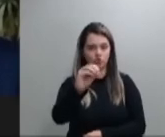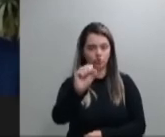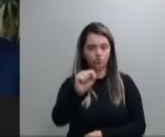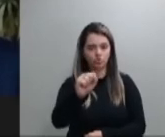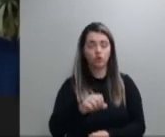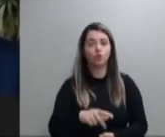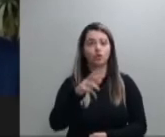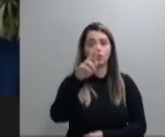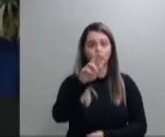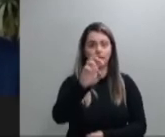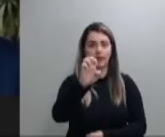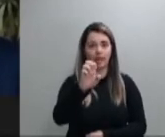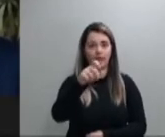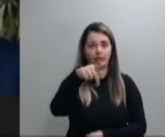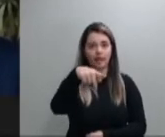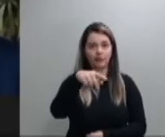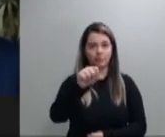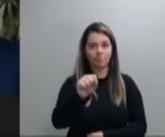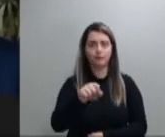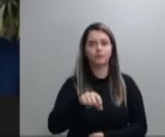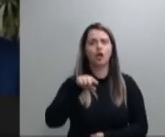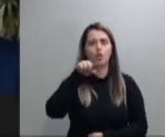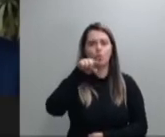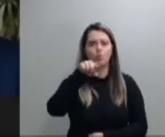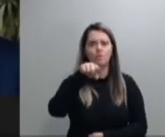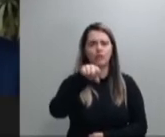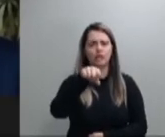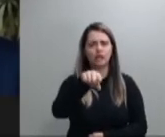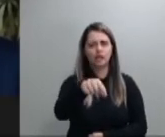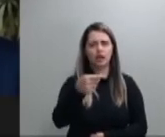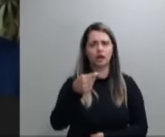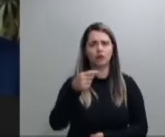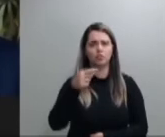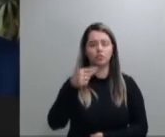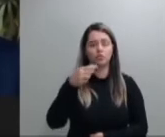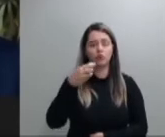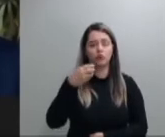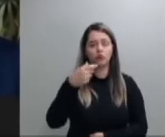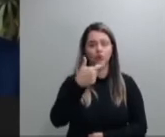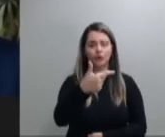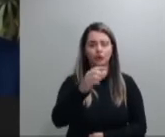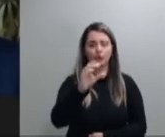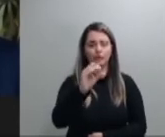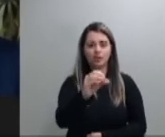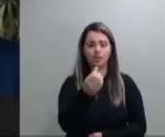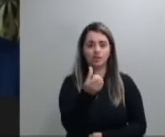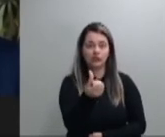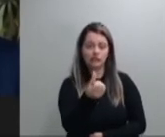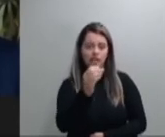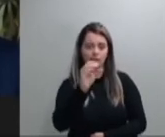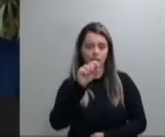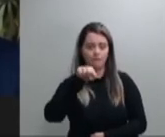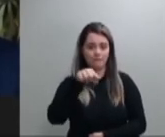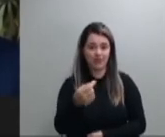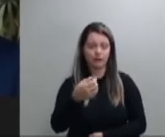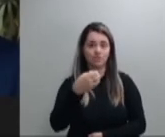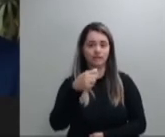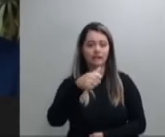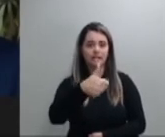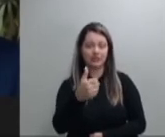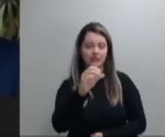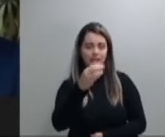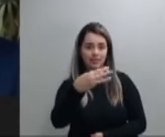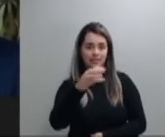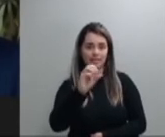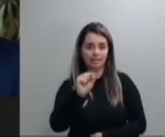.260.130 de São Paulo julgamento de 2016 mas em verdade essa